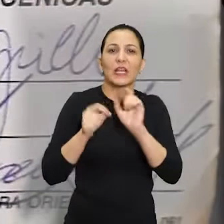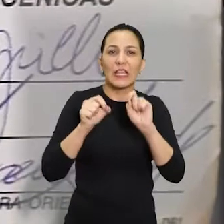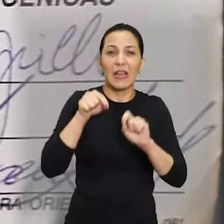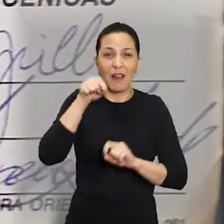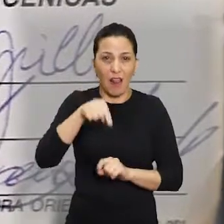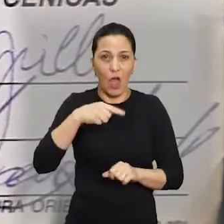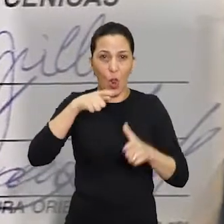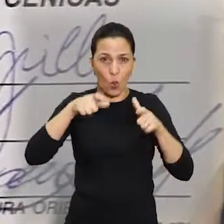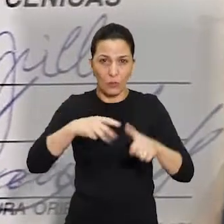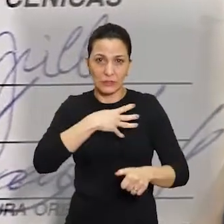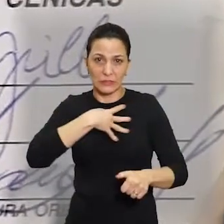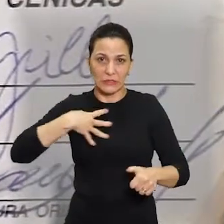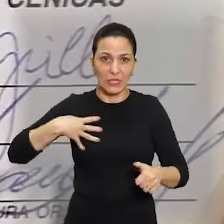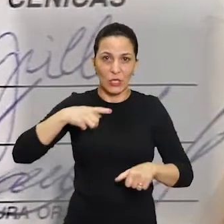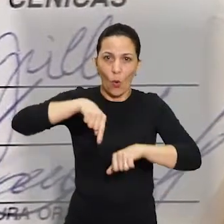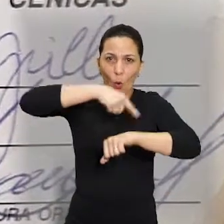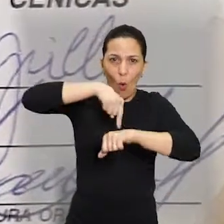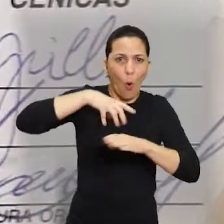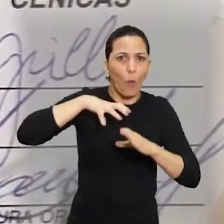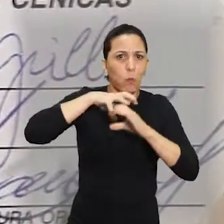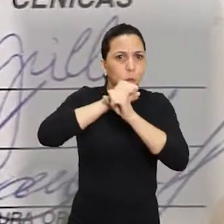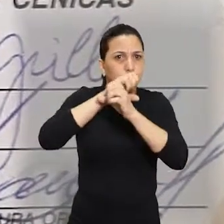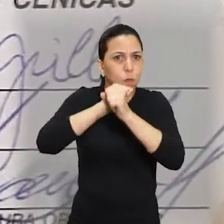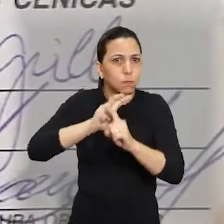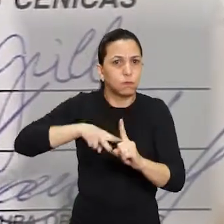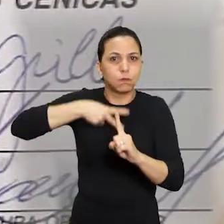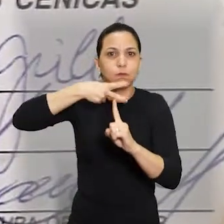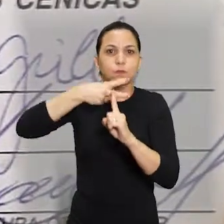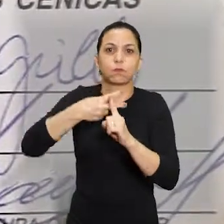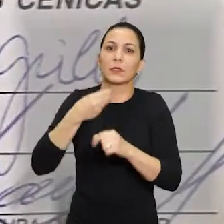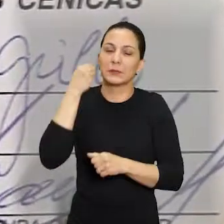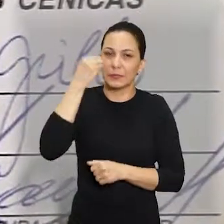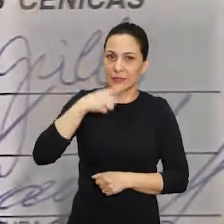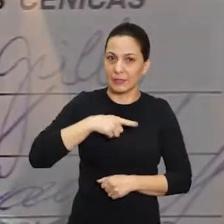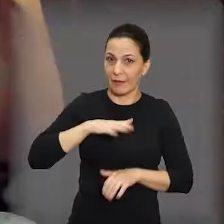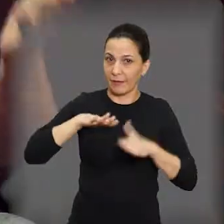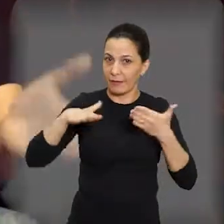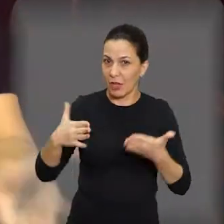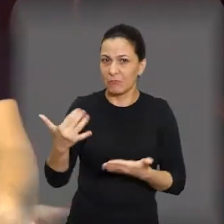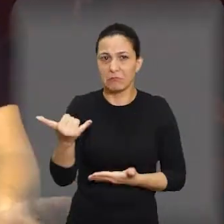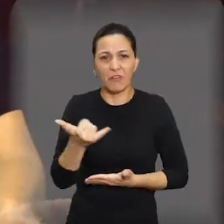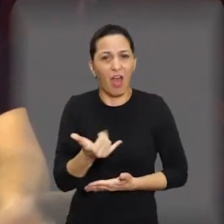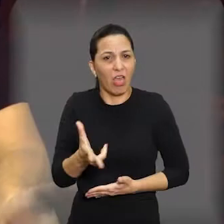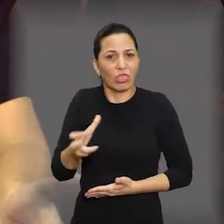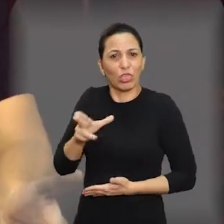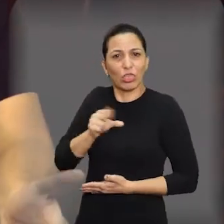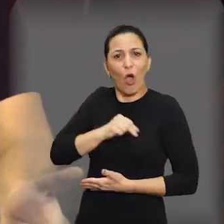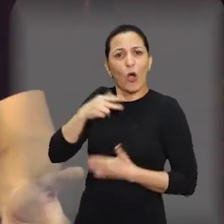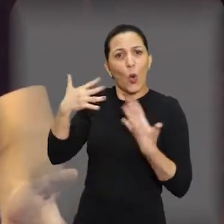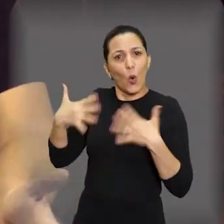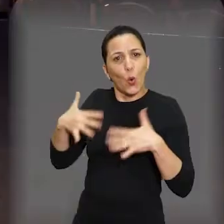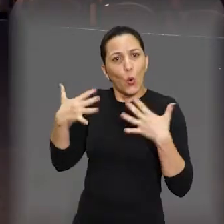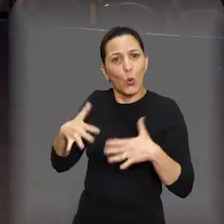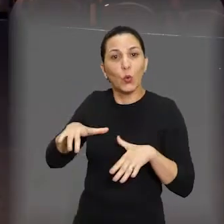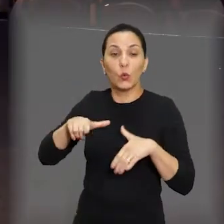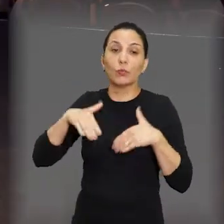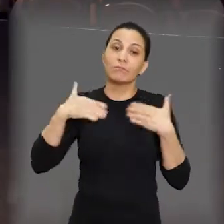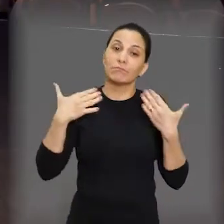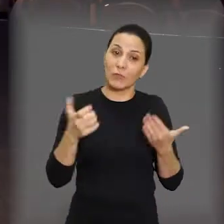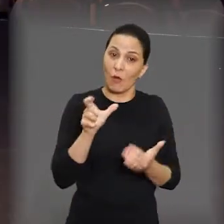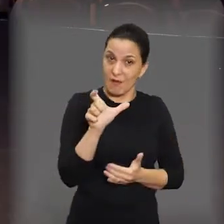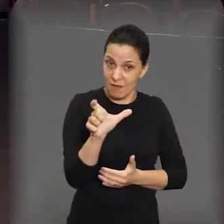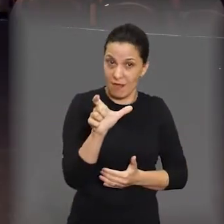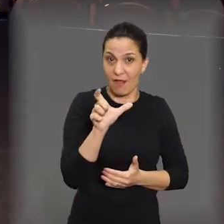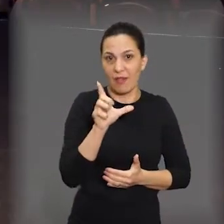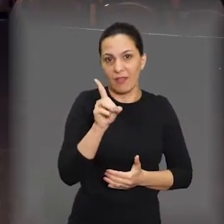eu mostrei todas as horas que eu tinha do SESI, já ultrapassava mais que o dobro do que era o necessário. Então assim, ele